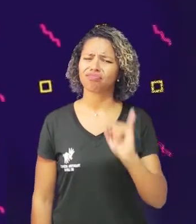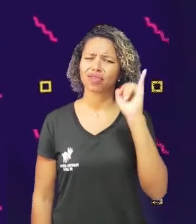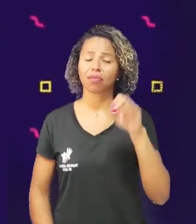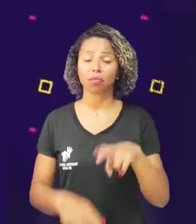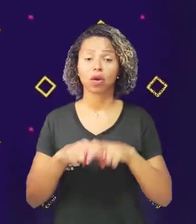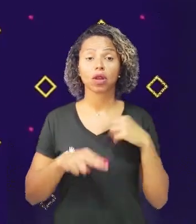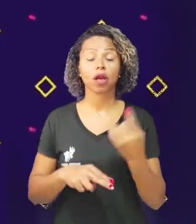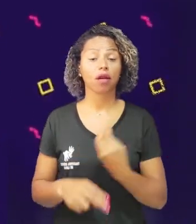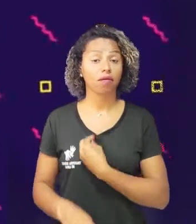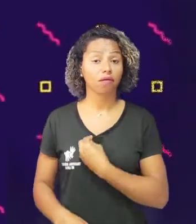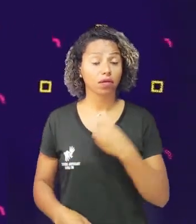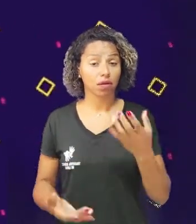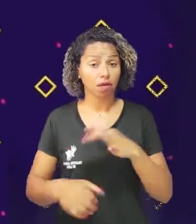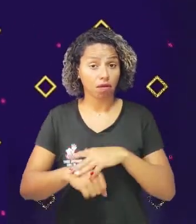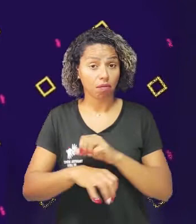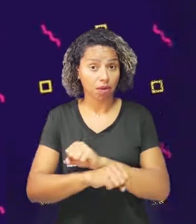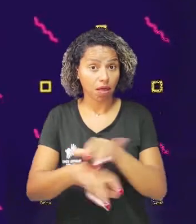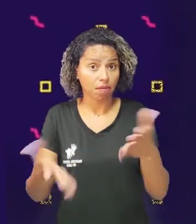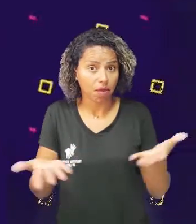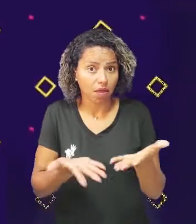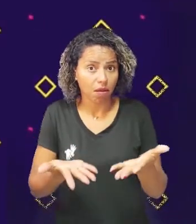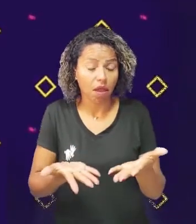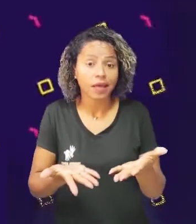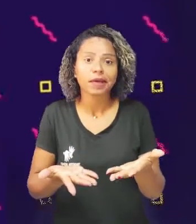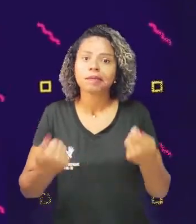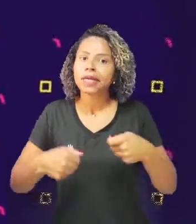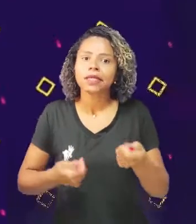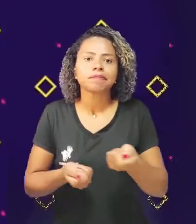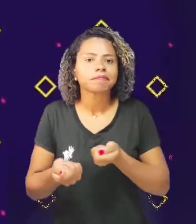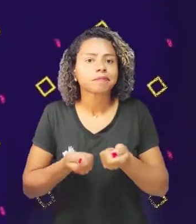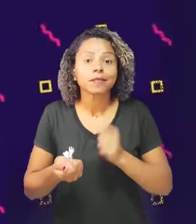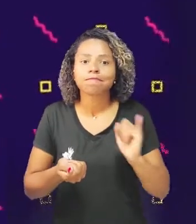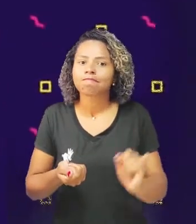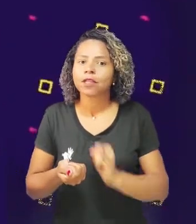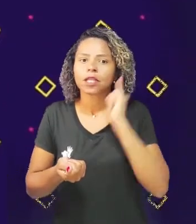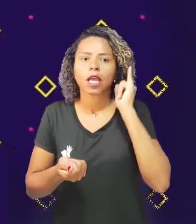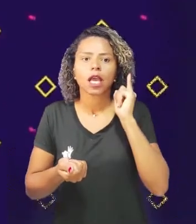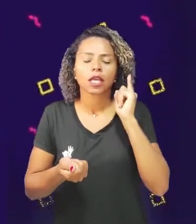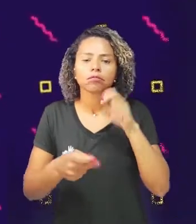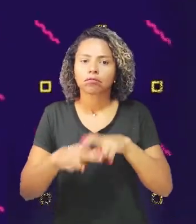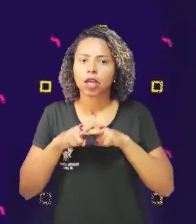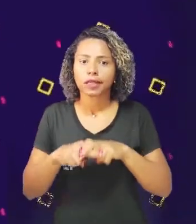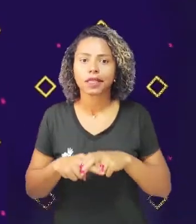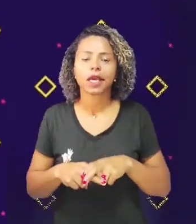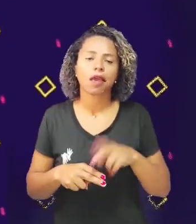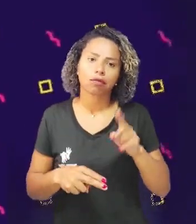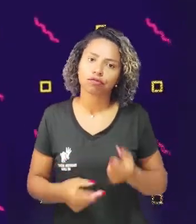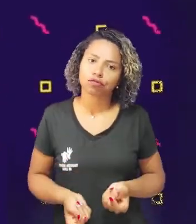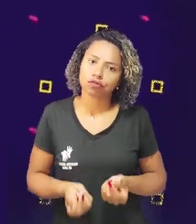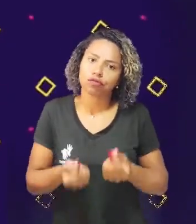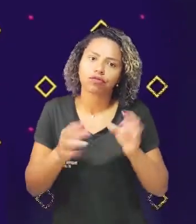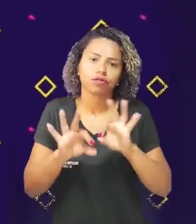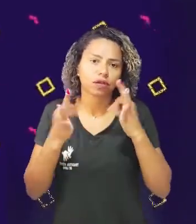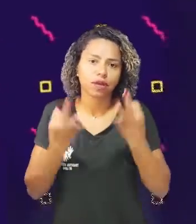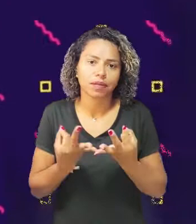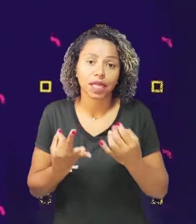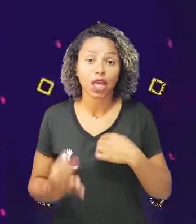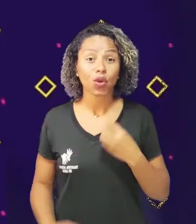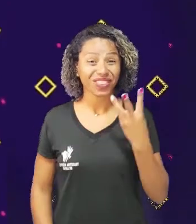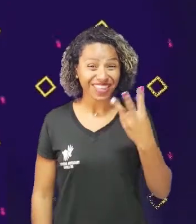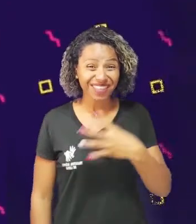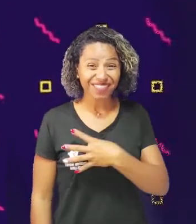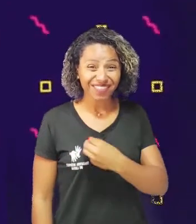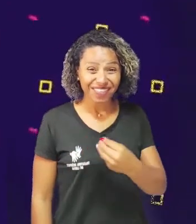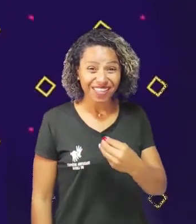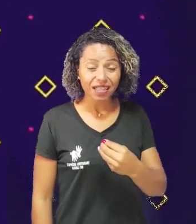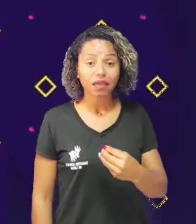porque, na época, nós estamos vivendo uma pandemia e qualquer economia é muito importante, né, para o orçamento de uma família grande com a